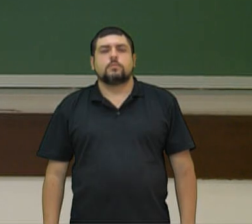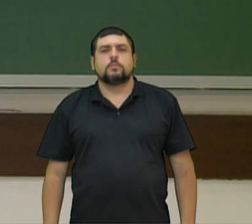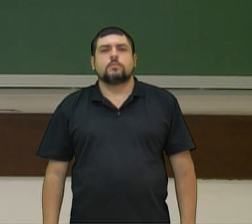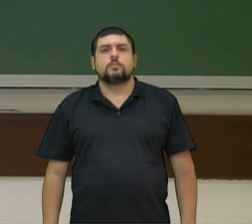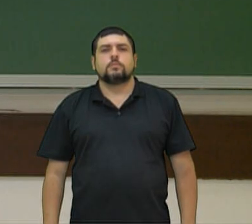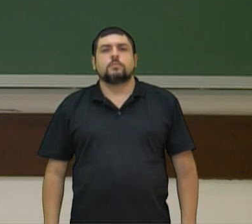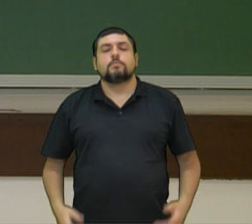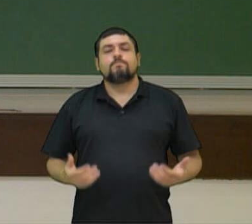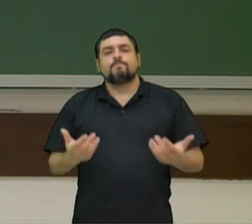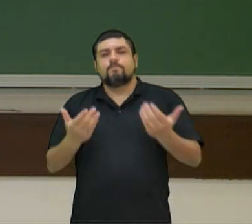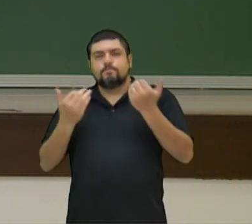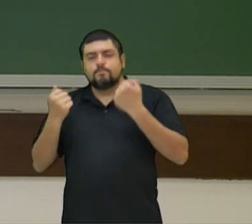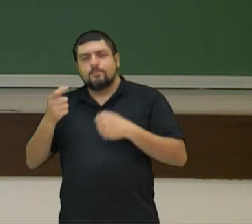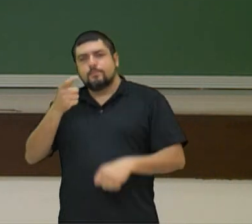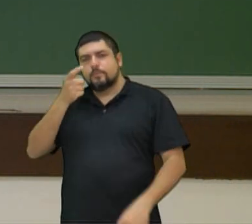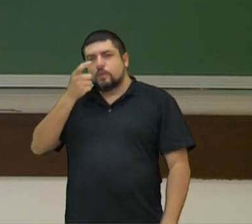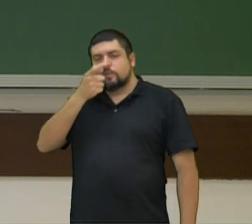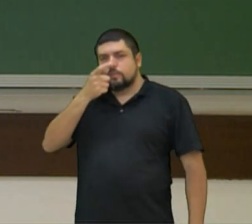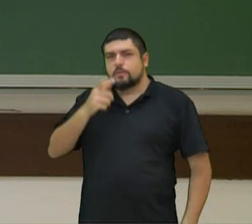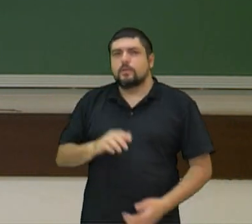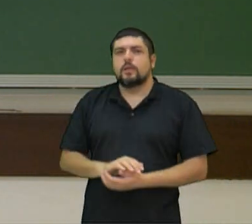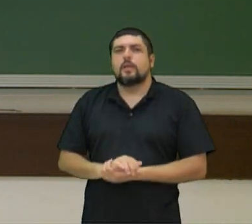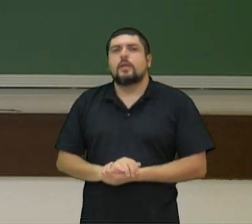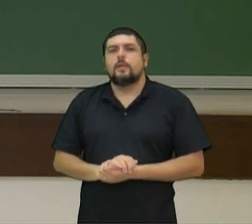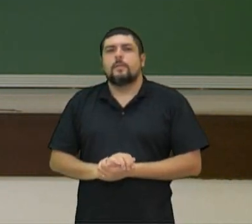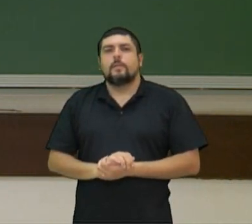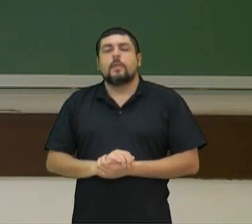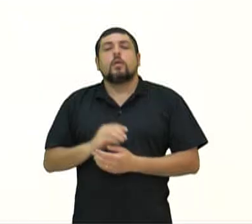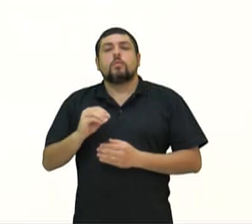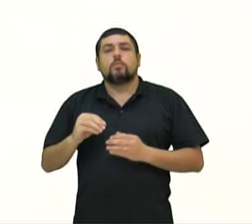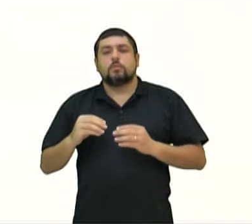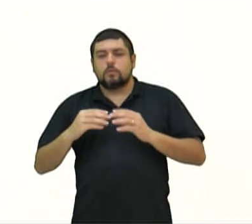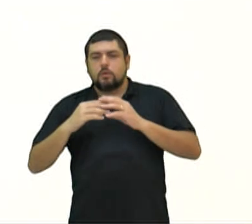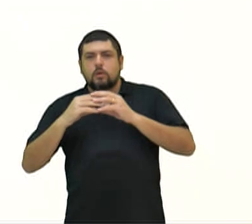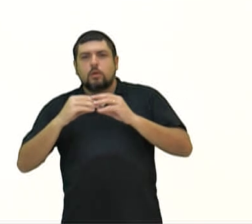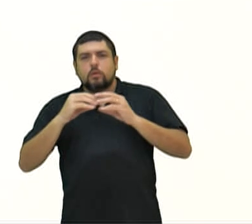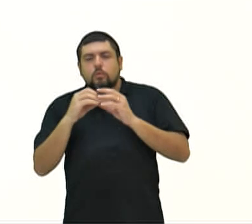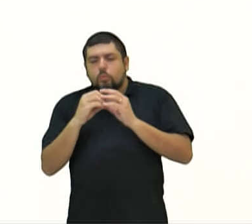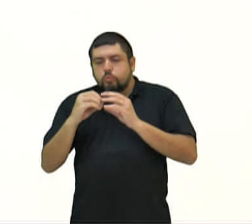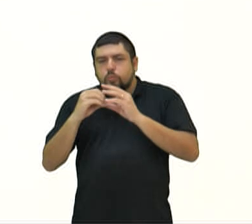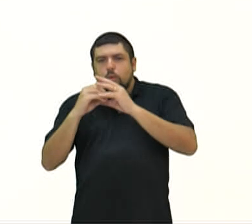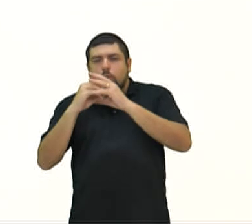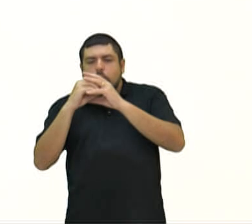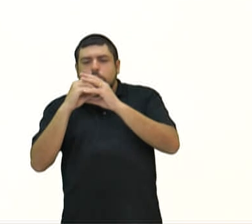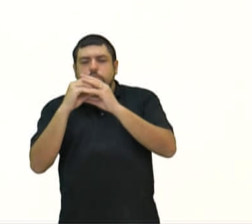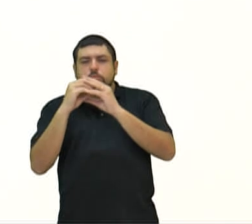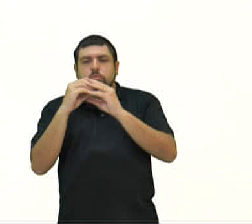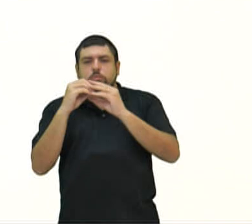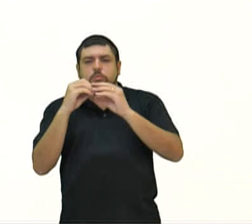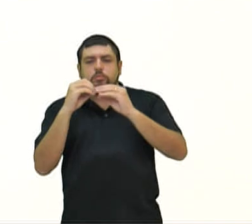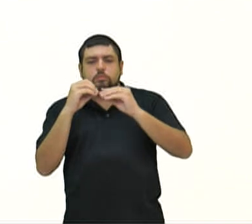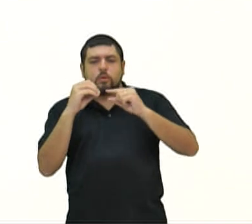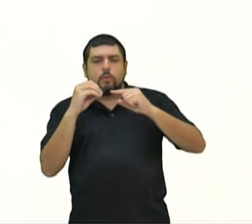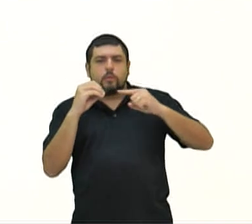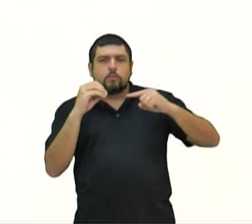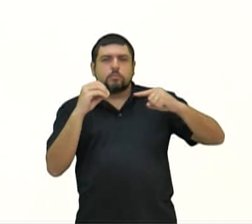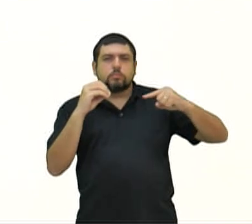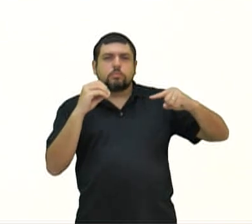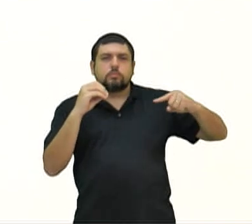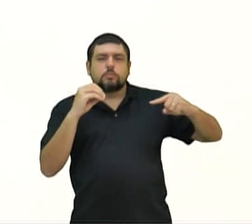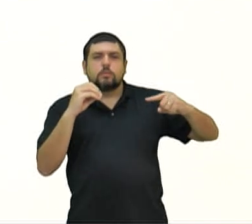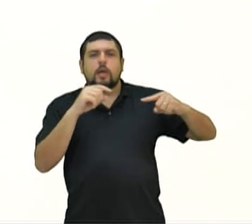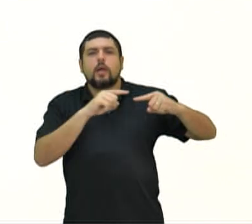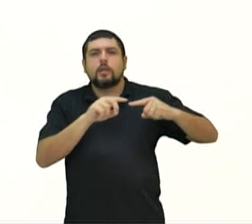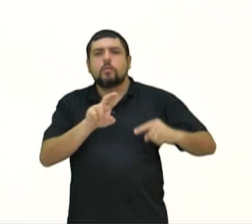Vamos lá então, galera. Falamos agora nisso. É a cauda, ou seja, ele adquire o flagelo. Lembrando também que a parte do